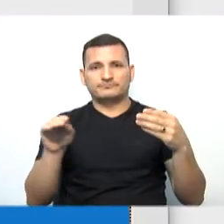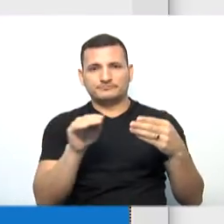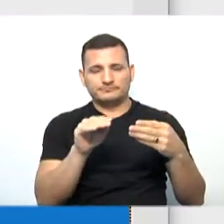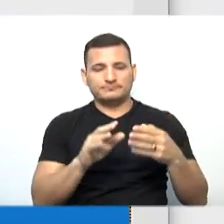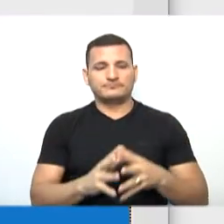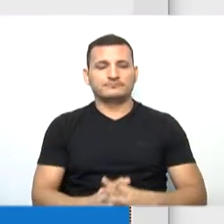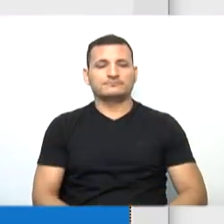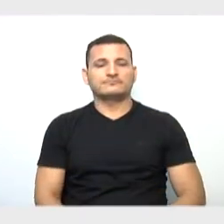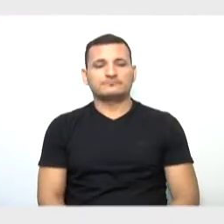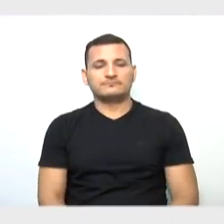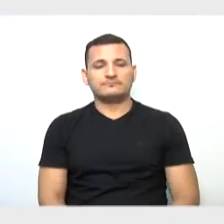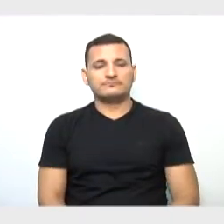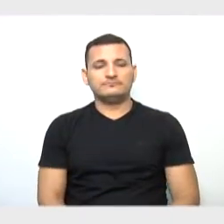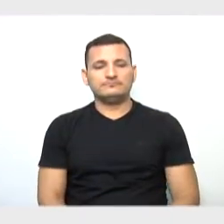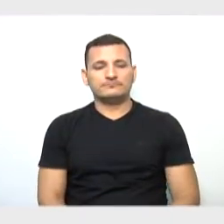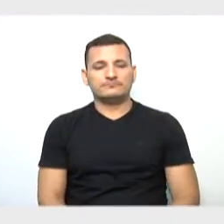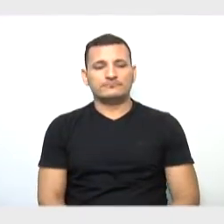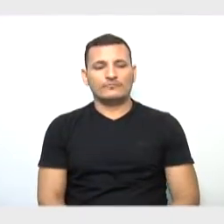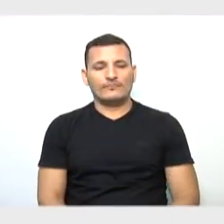link